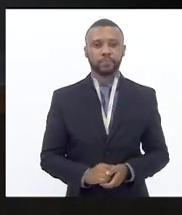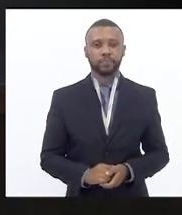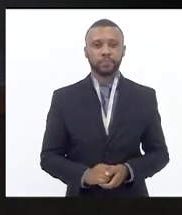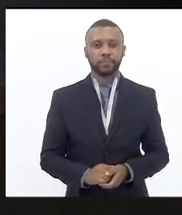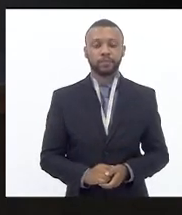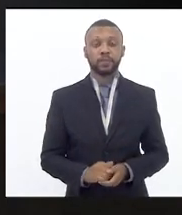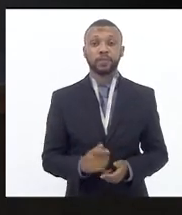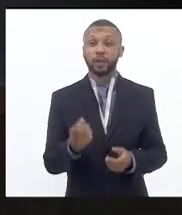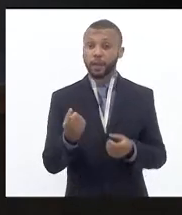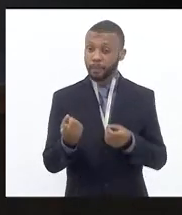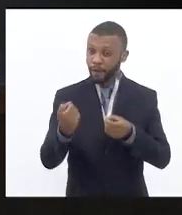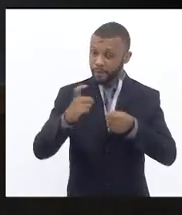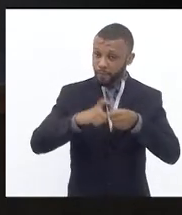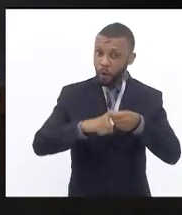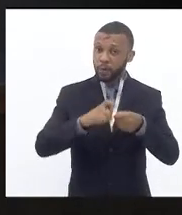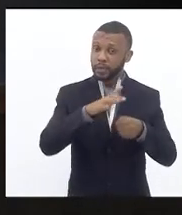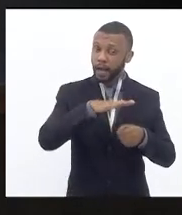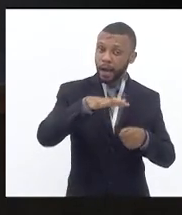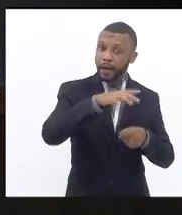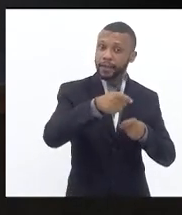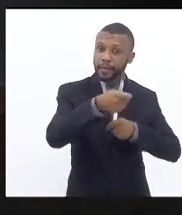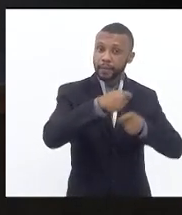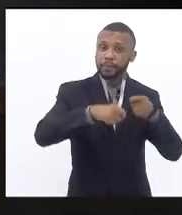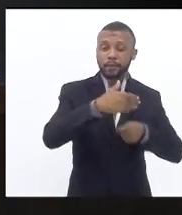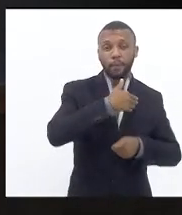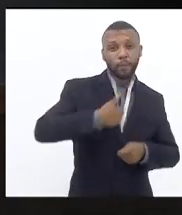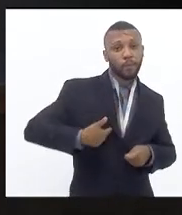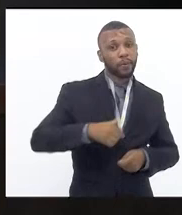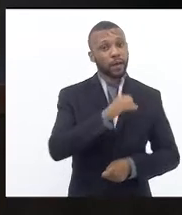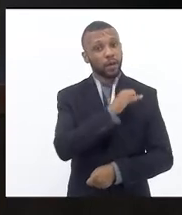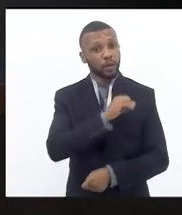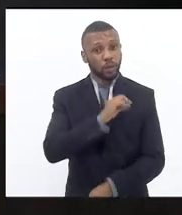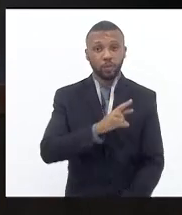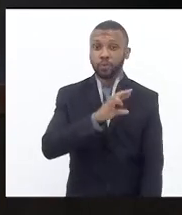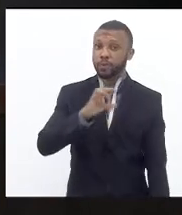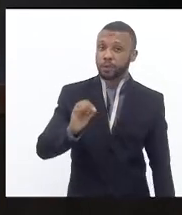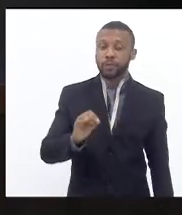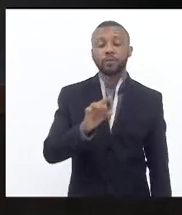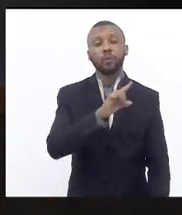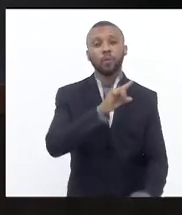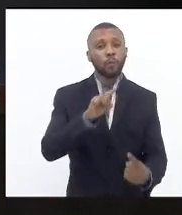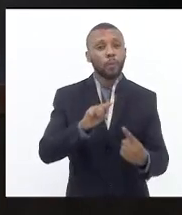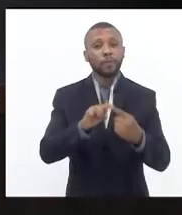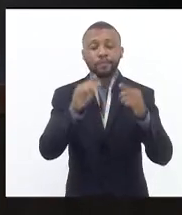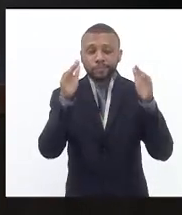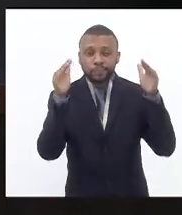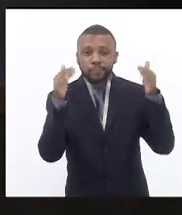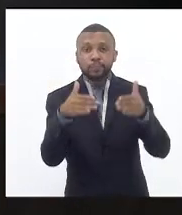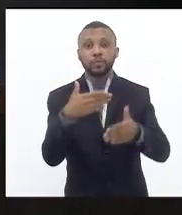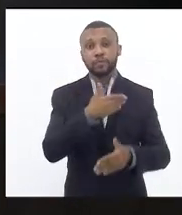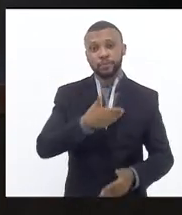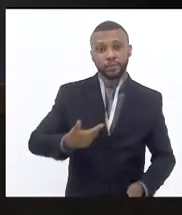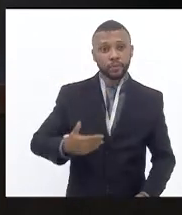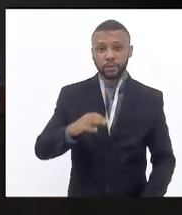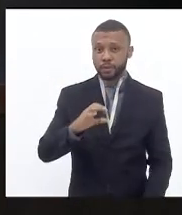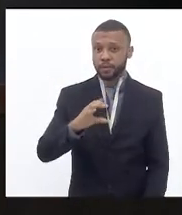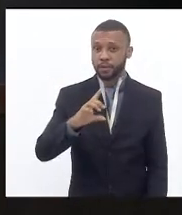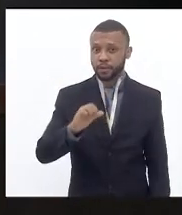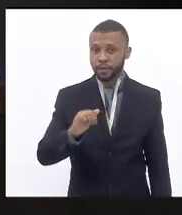administração pública ao estado do Rio de Janeiro foi exatamente com esse objetivo Governador Cláudio Castro